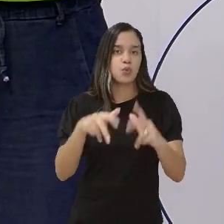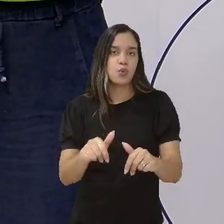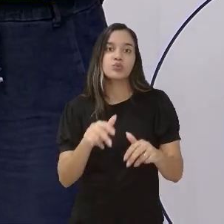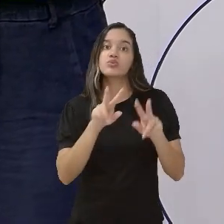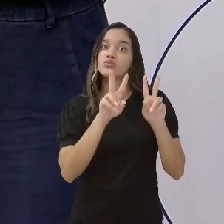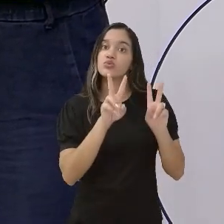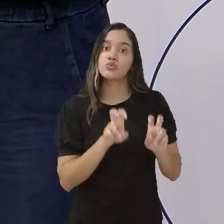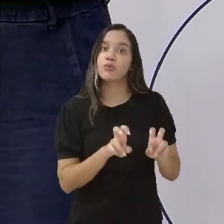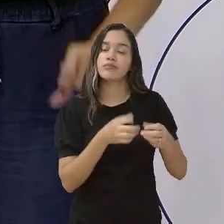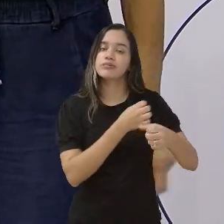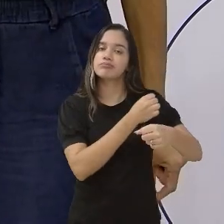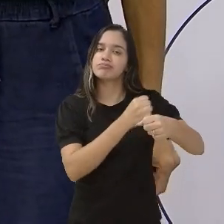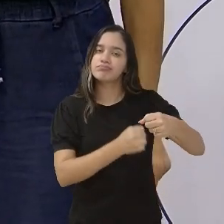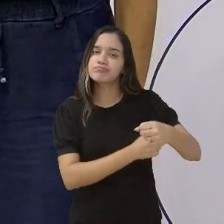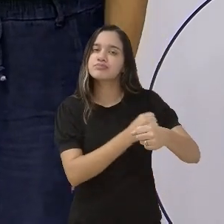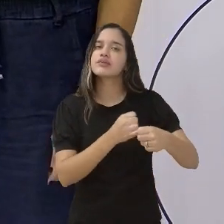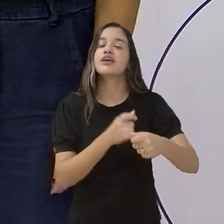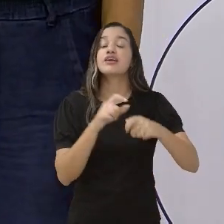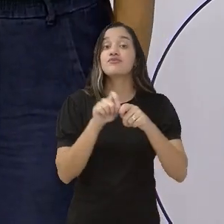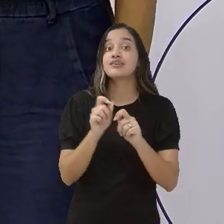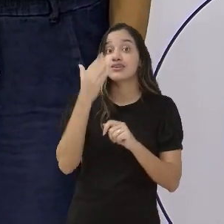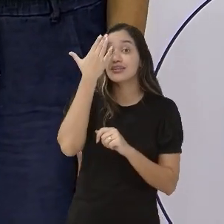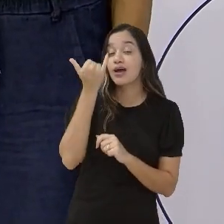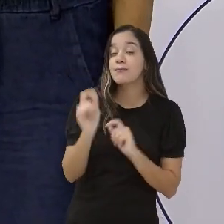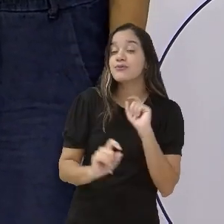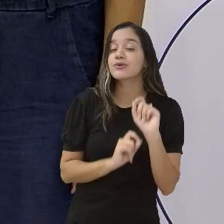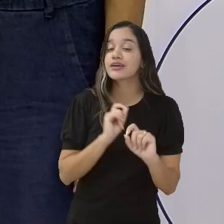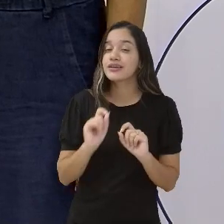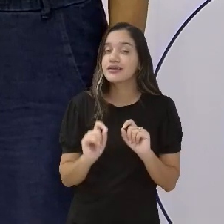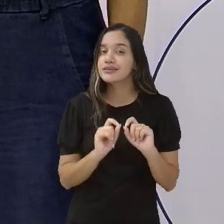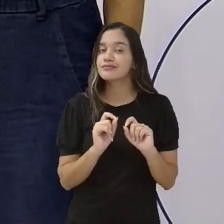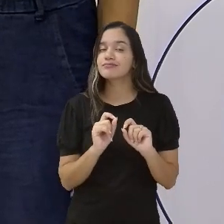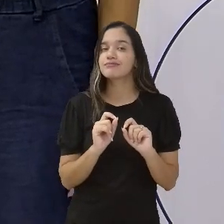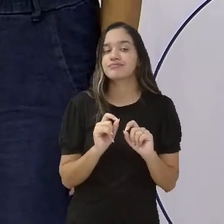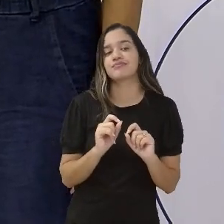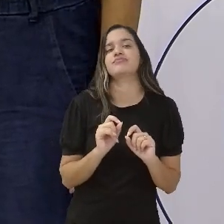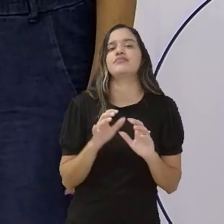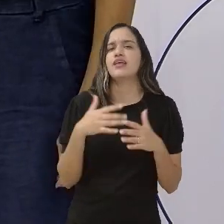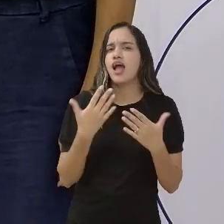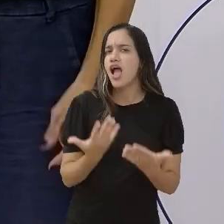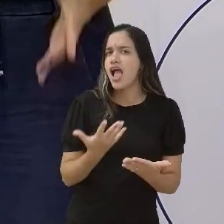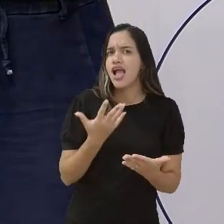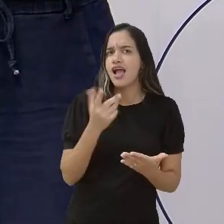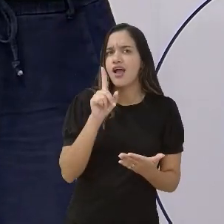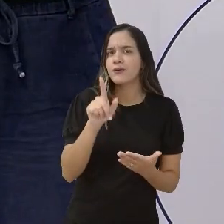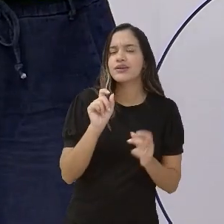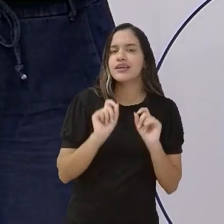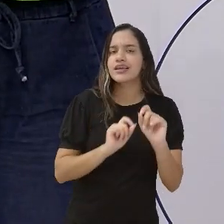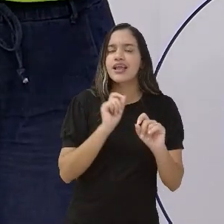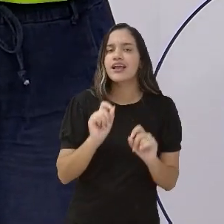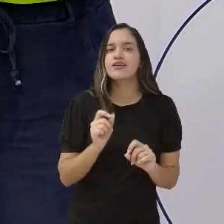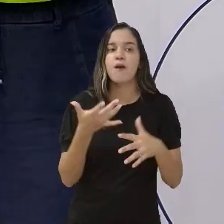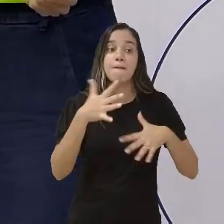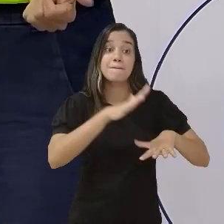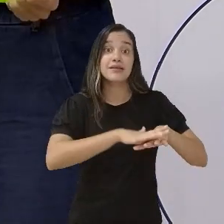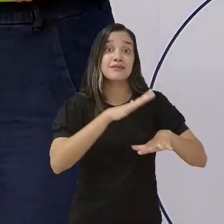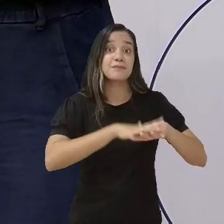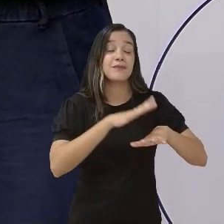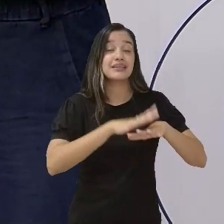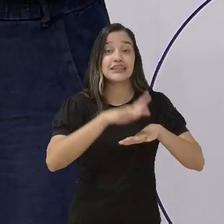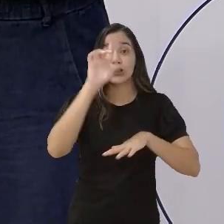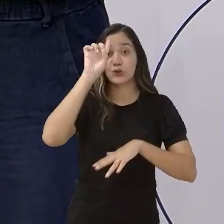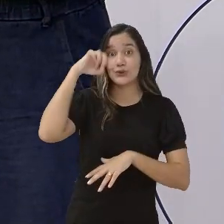as medidas do nosso cotidiano e fazendo, sabe o que é, professora Emília? Professora. Aquela referência com a matemática do dia a